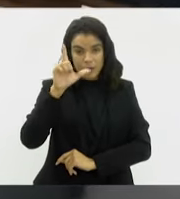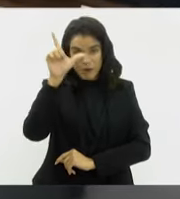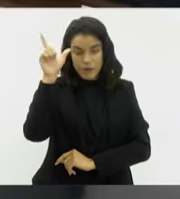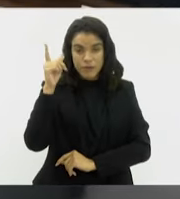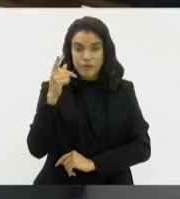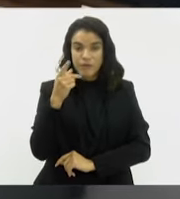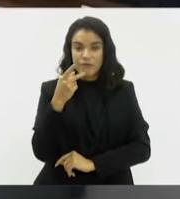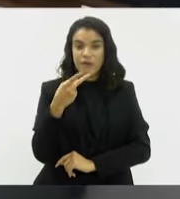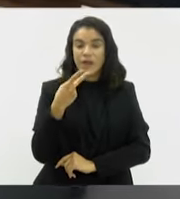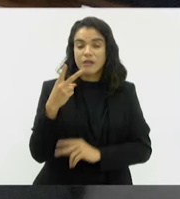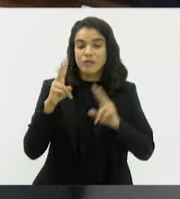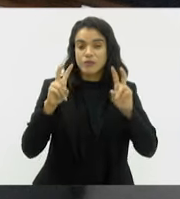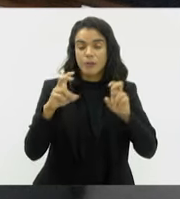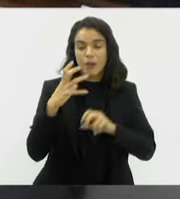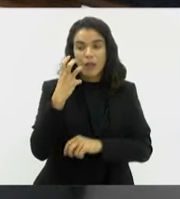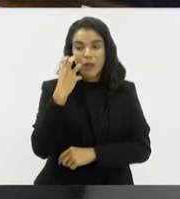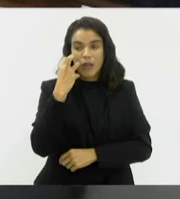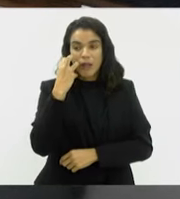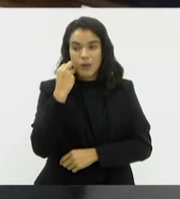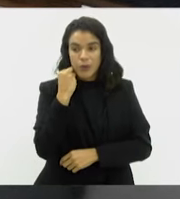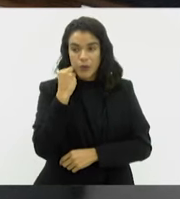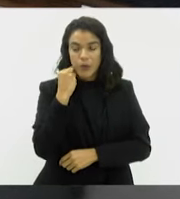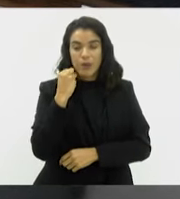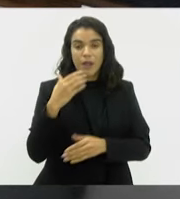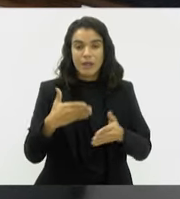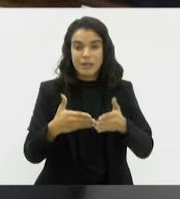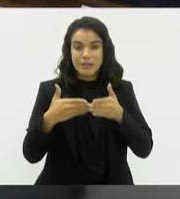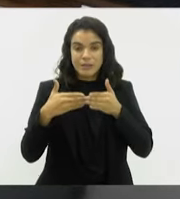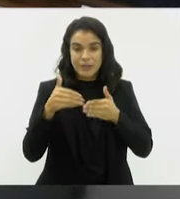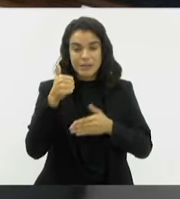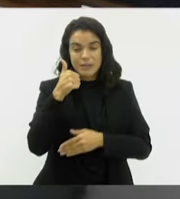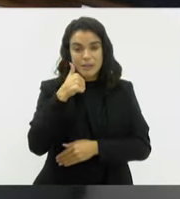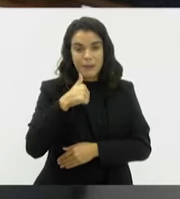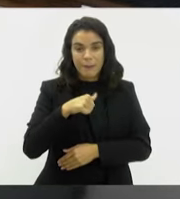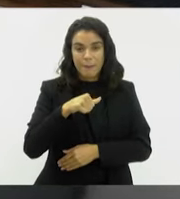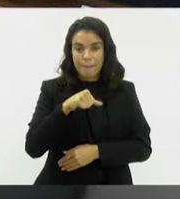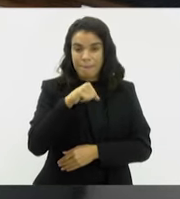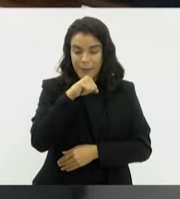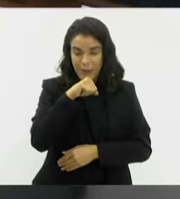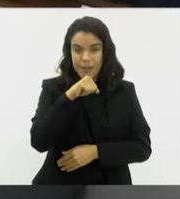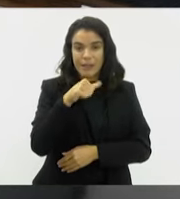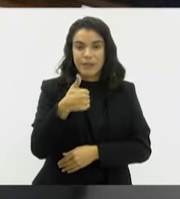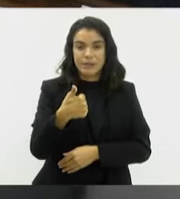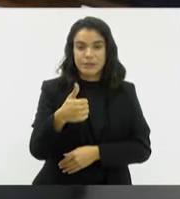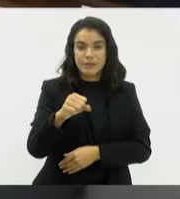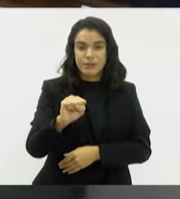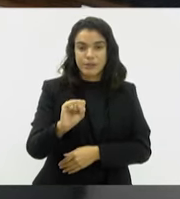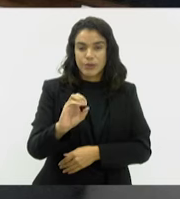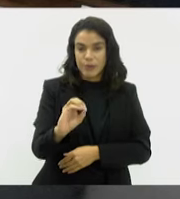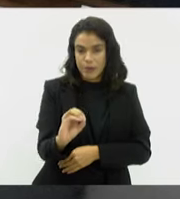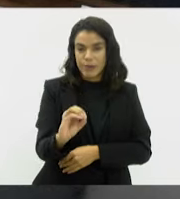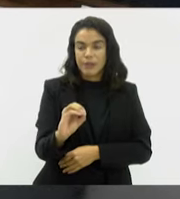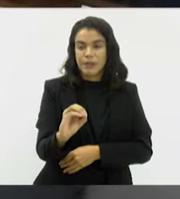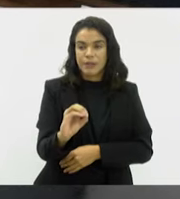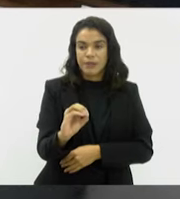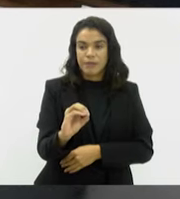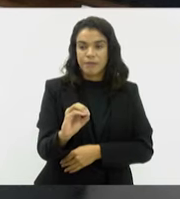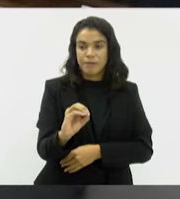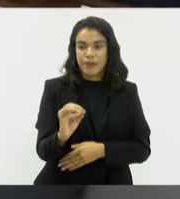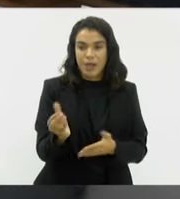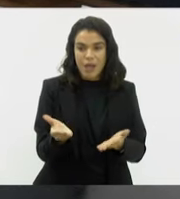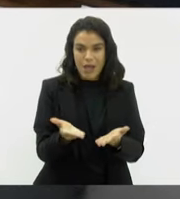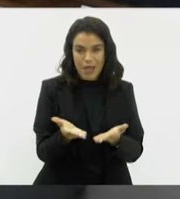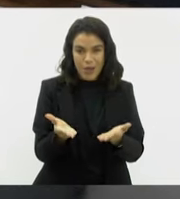fala, no caso de adoção, a licença maternidade de 180 dias. E aí a gente, né, agora